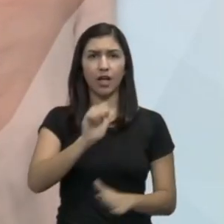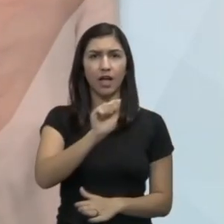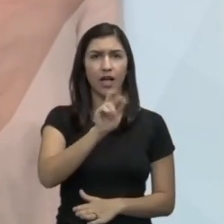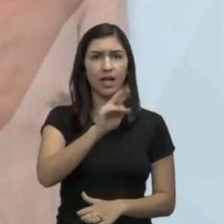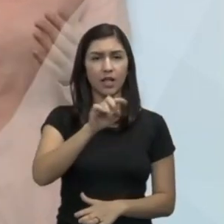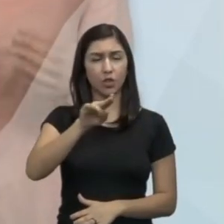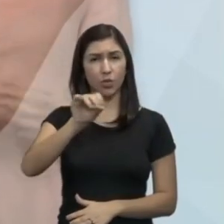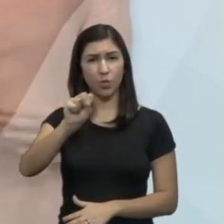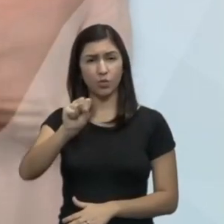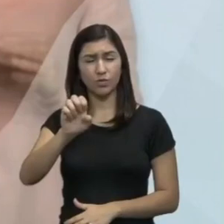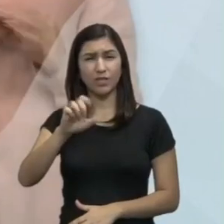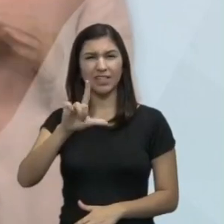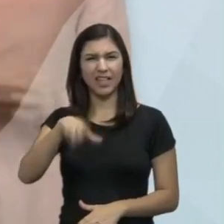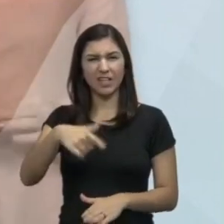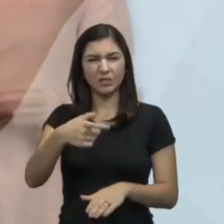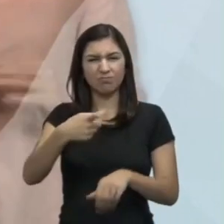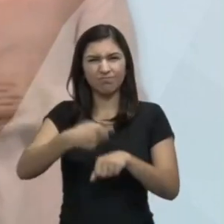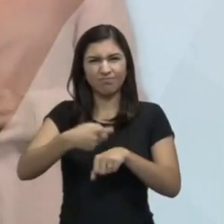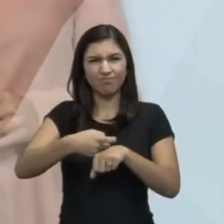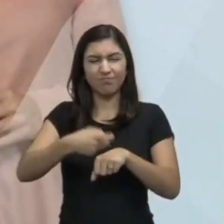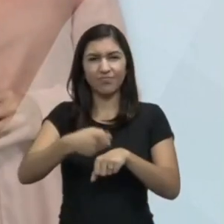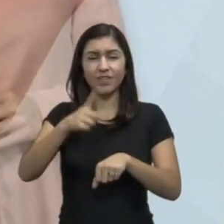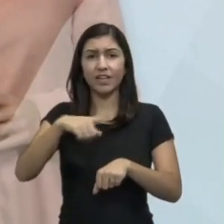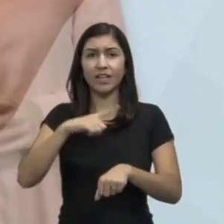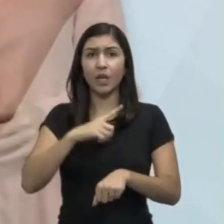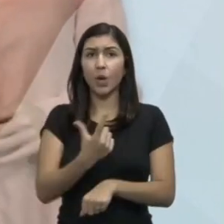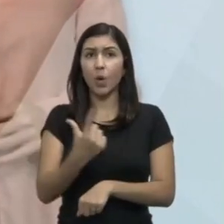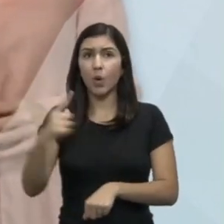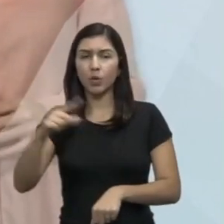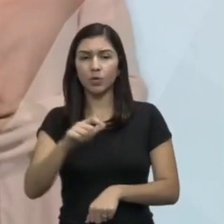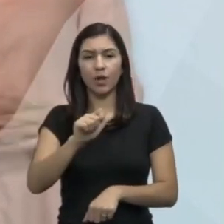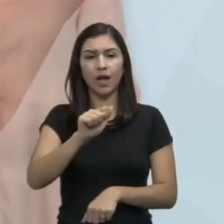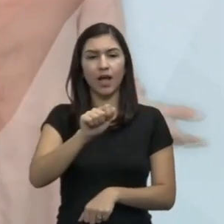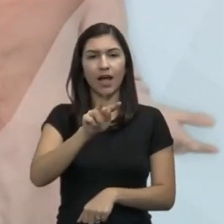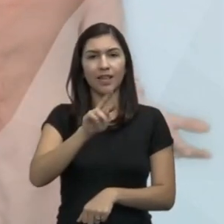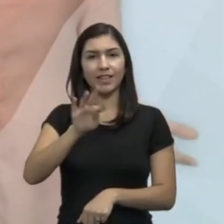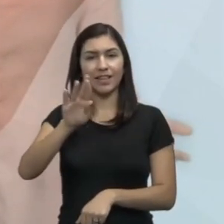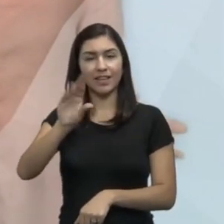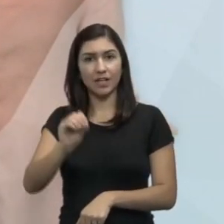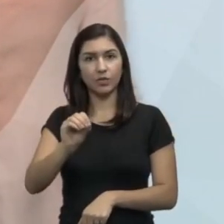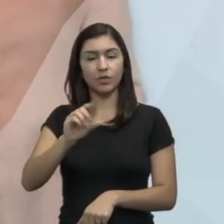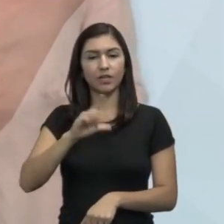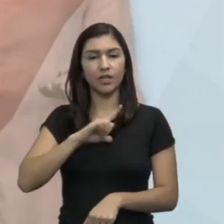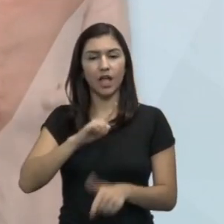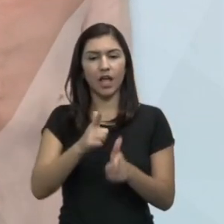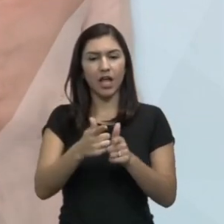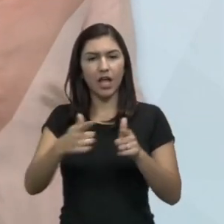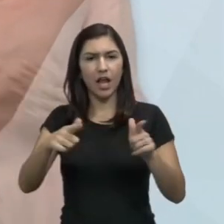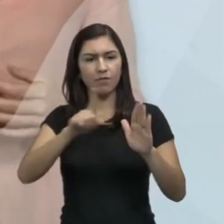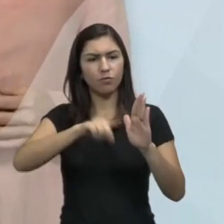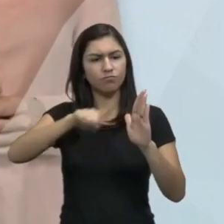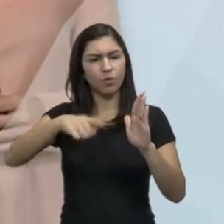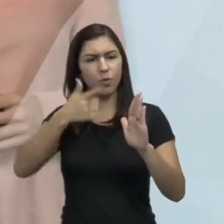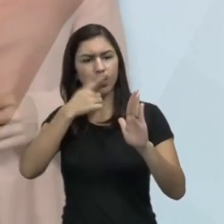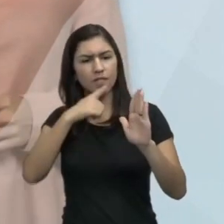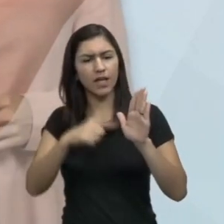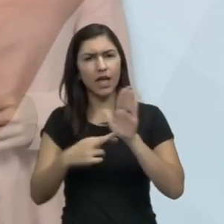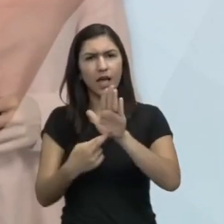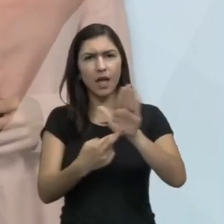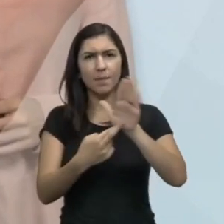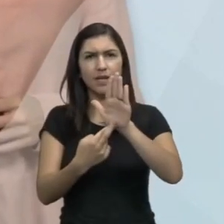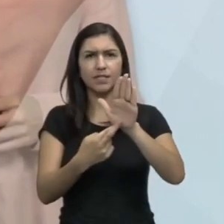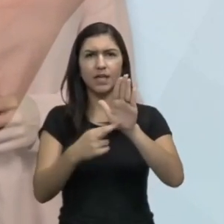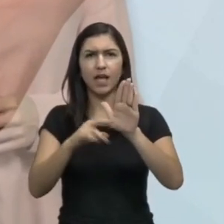mais grosso, contém outro parâmetro de resistência, o atrito. E por meio de um gráfico, é possível representar o estado